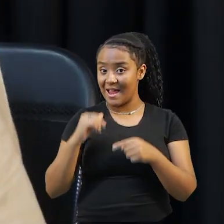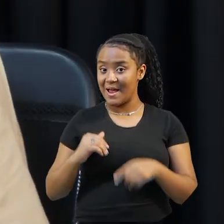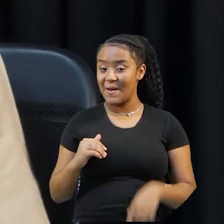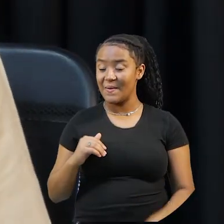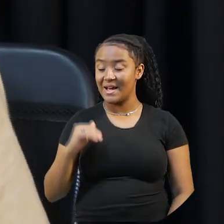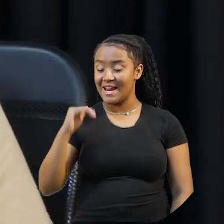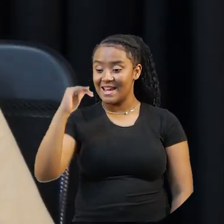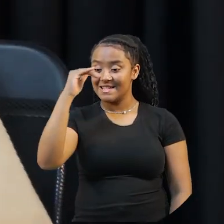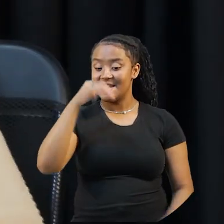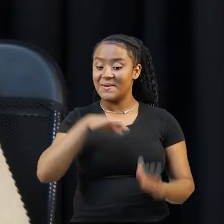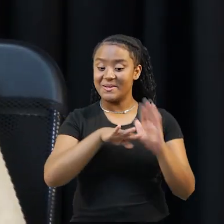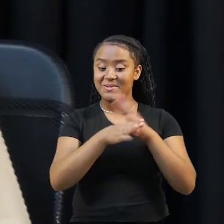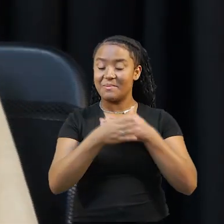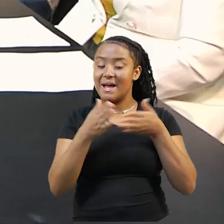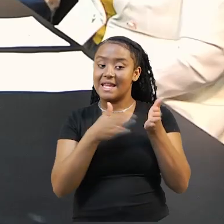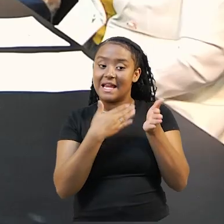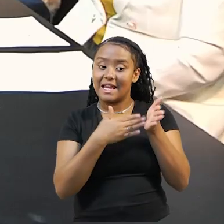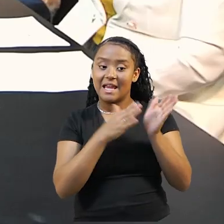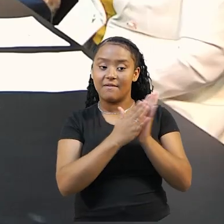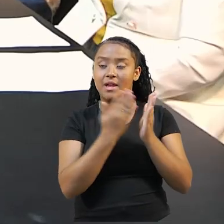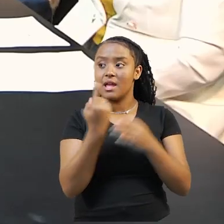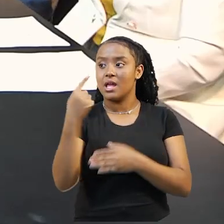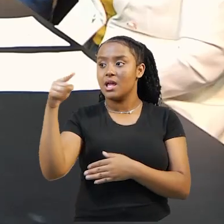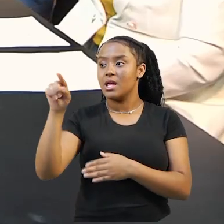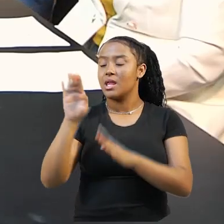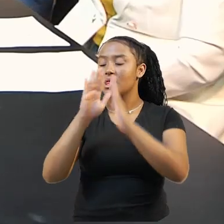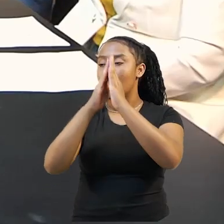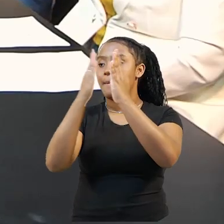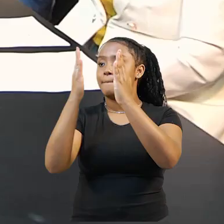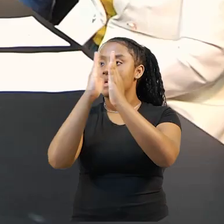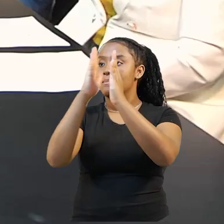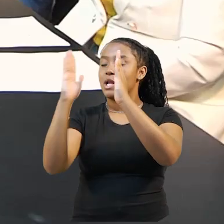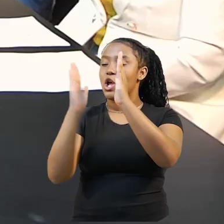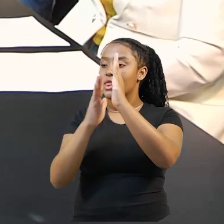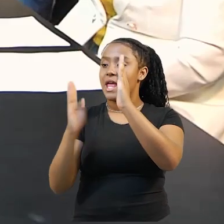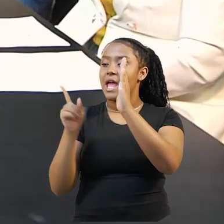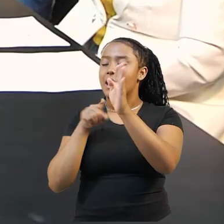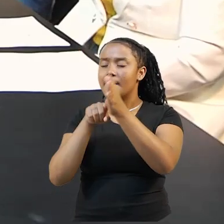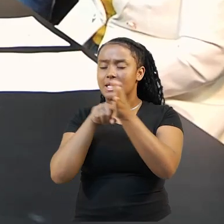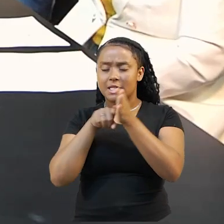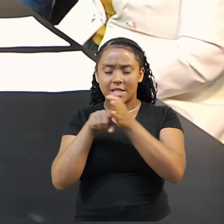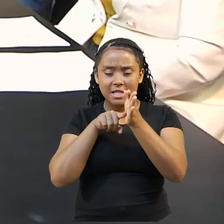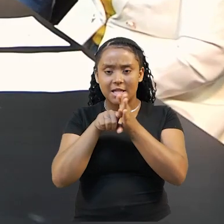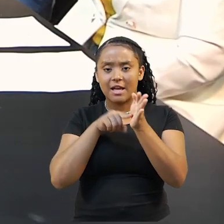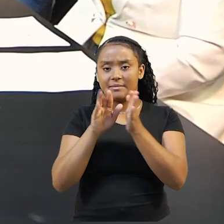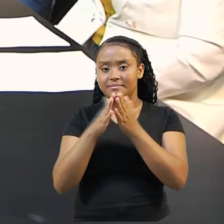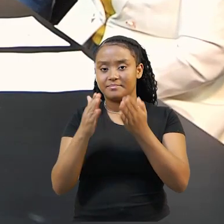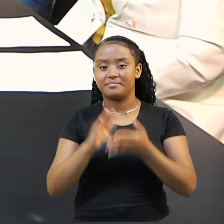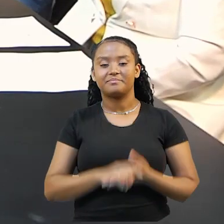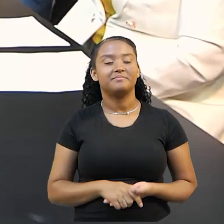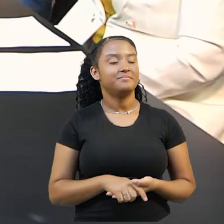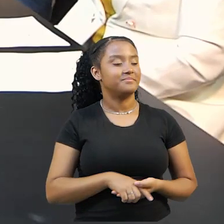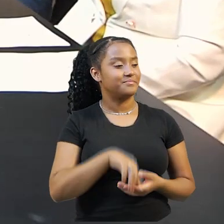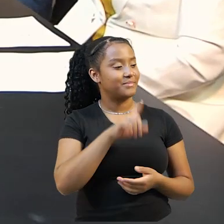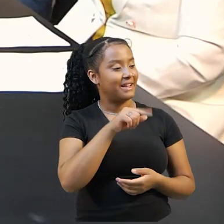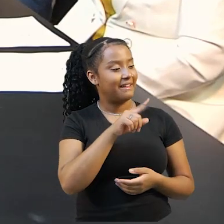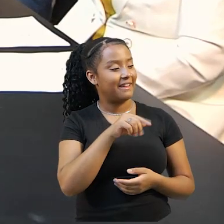Com cheiro do livro, indo em biblioteca, eu ia muito em biblioteca. Aliás, esse cheiro do livro é uma coisa